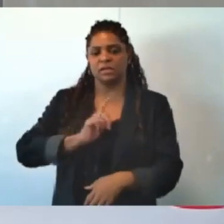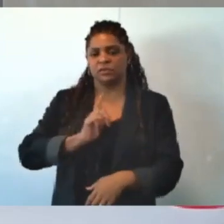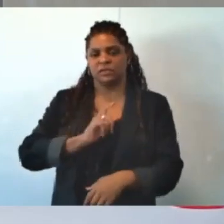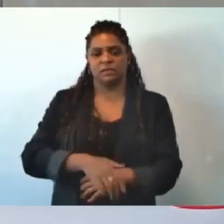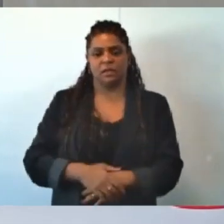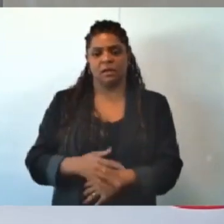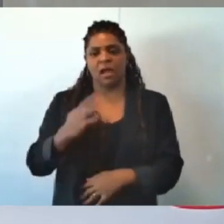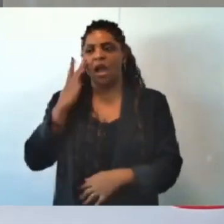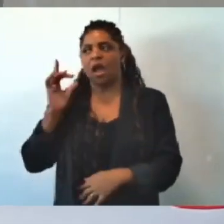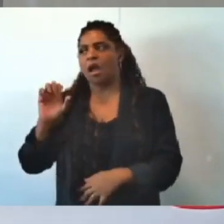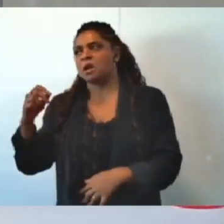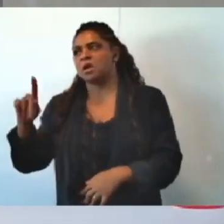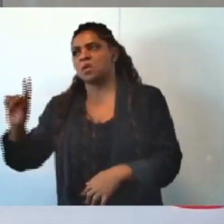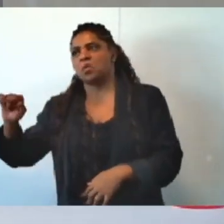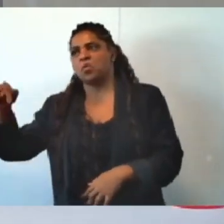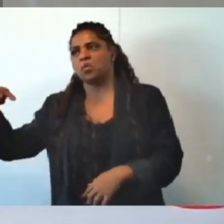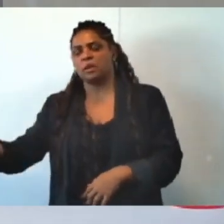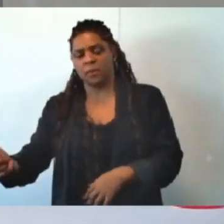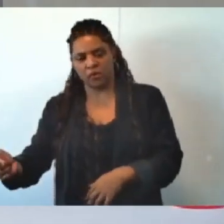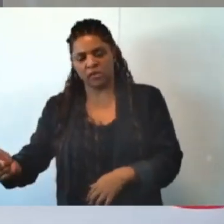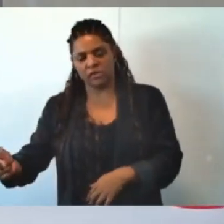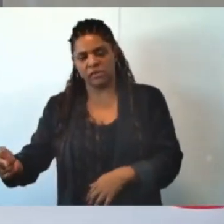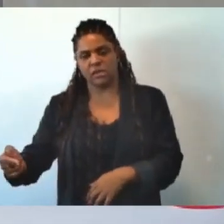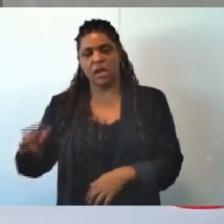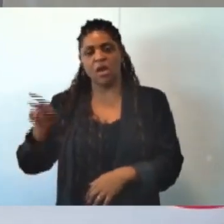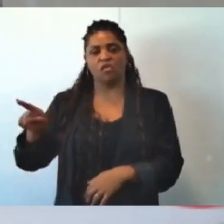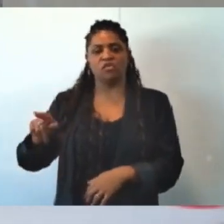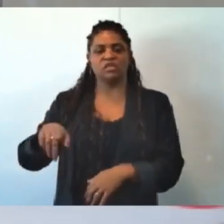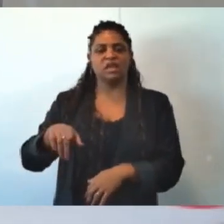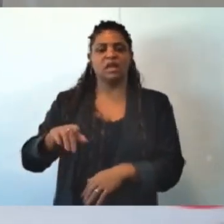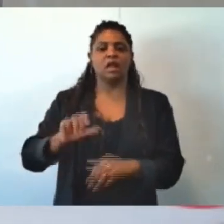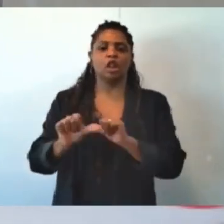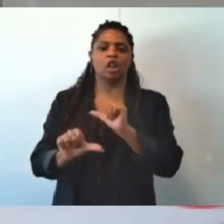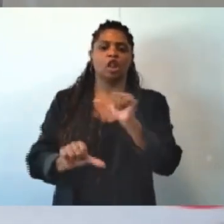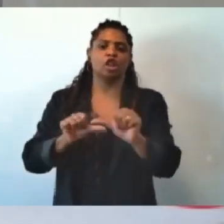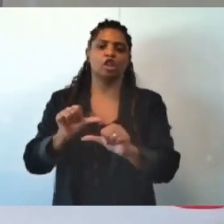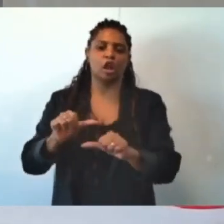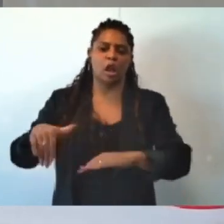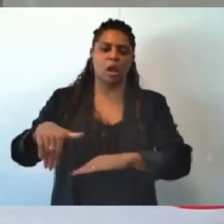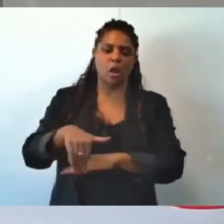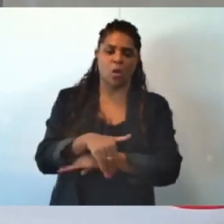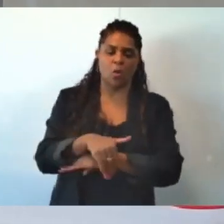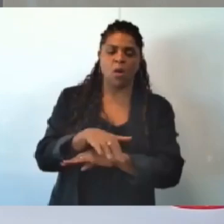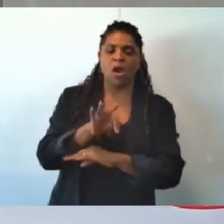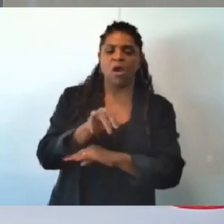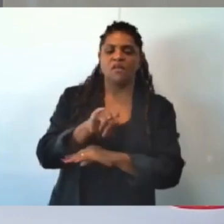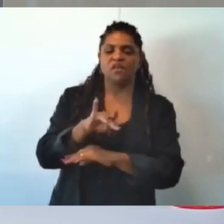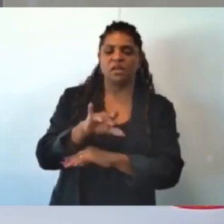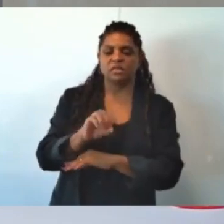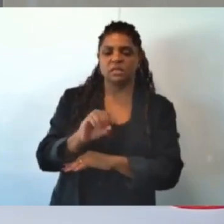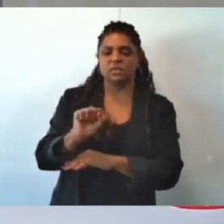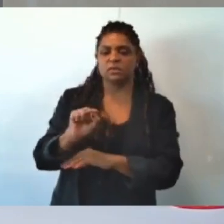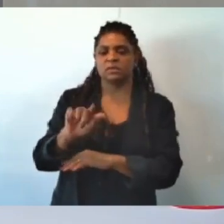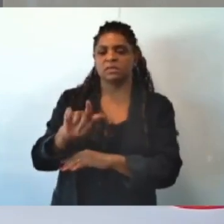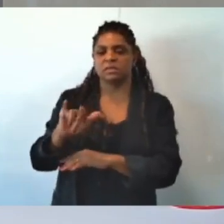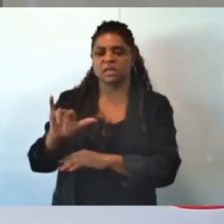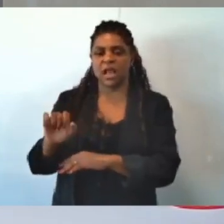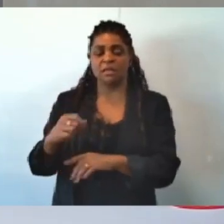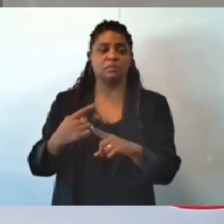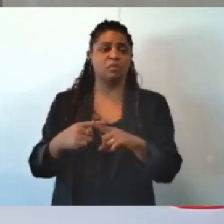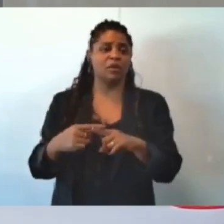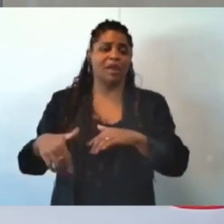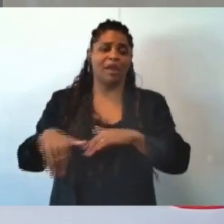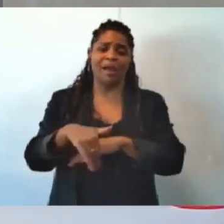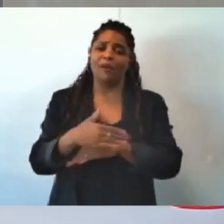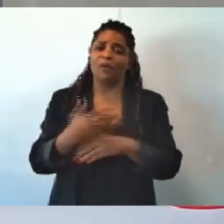passar na Francisco Salles, né, nessas ruas, porque elas já não dão mais o conforto que